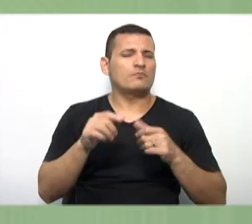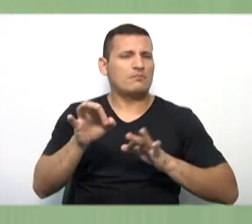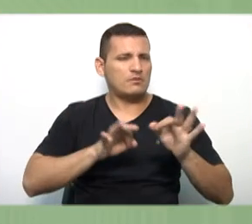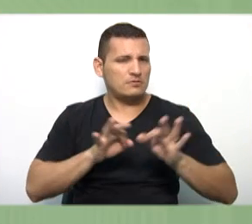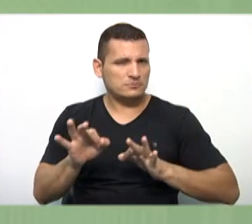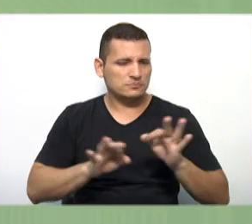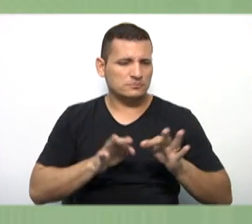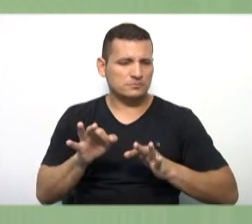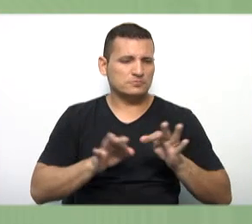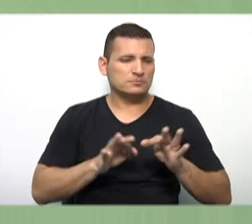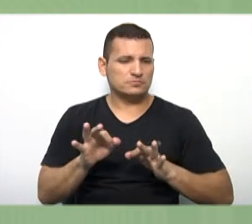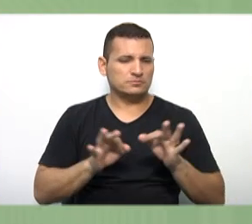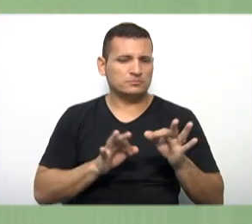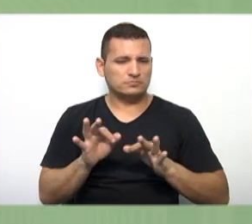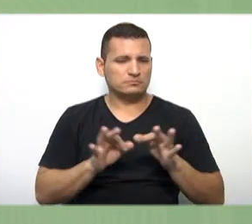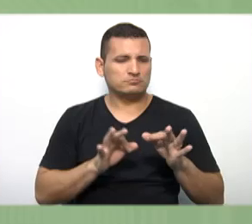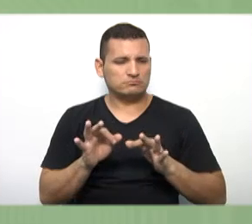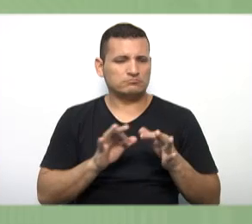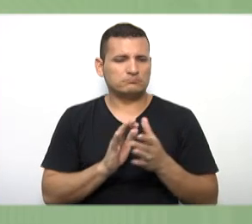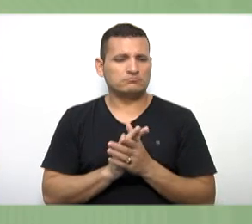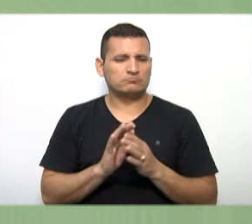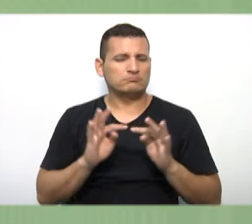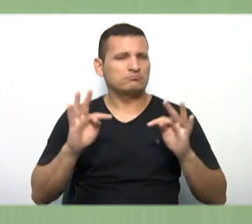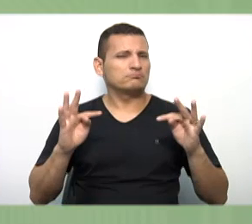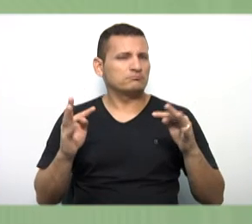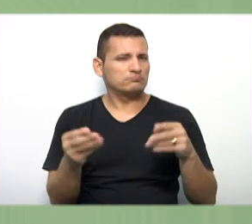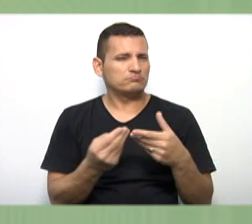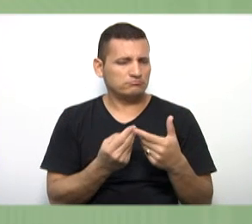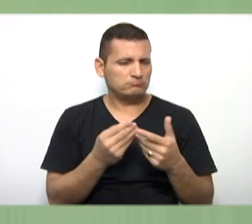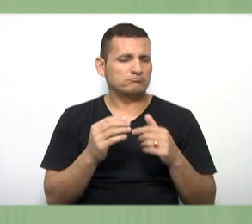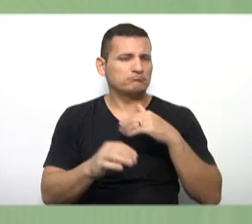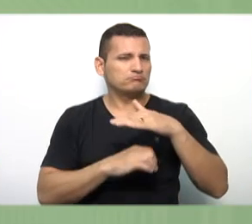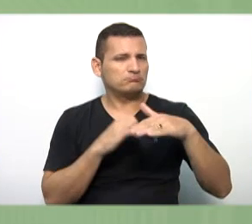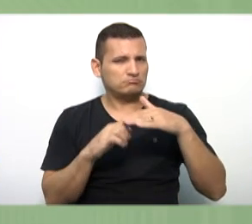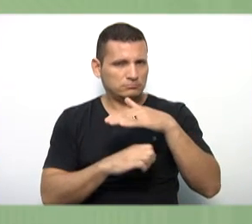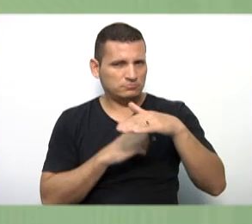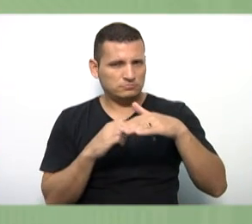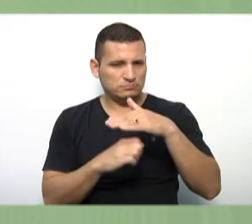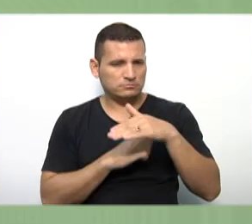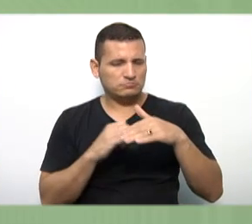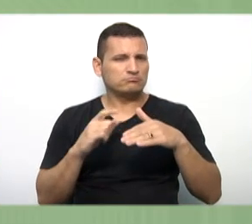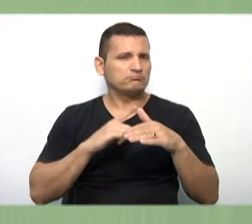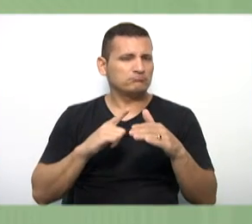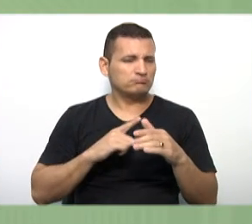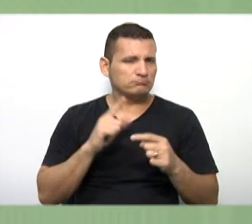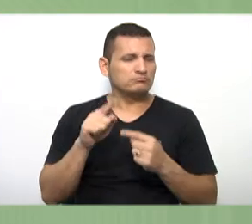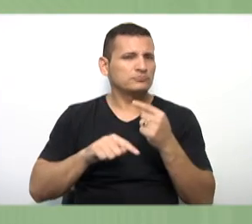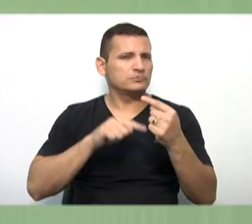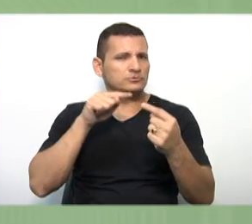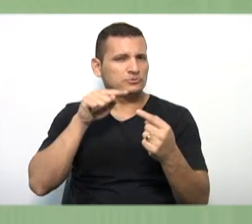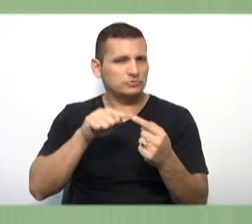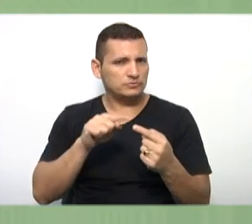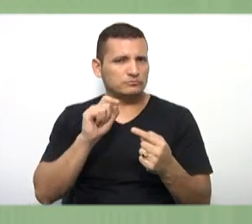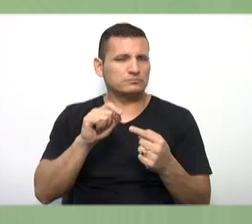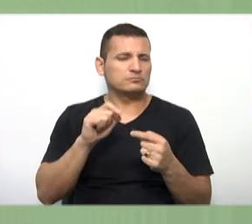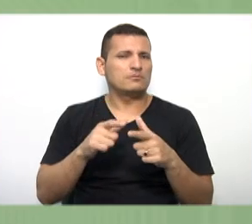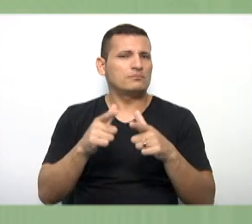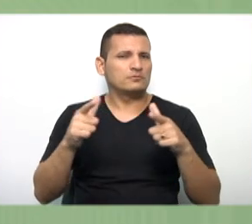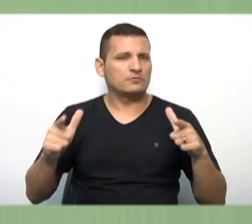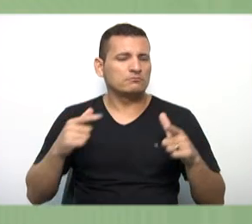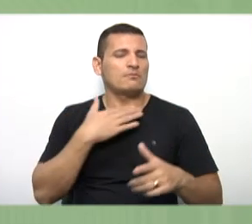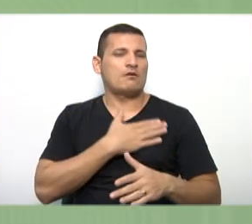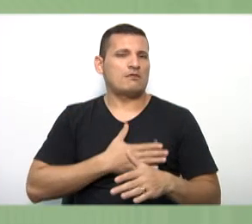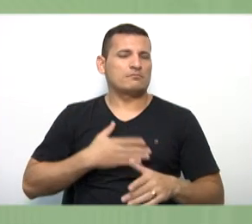das quais todas as partes da organização vão ter como objetivo de aumentar a satisfação